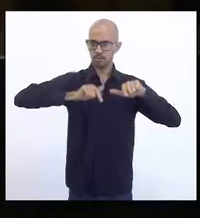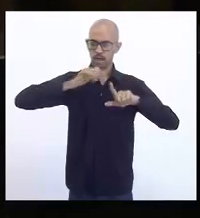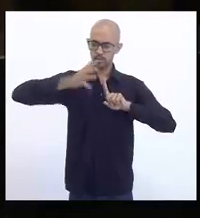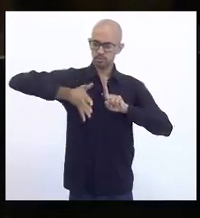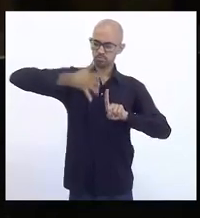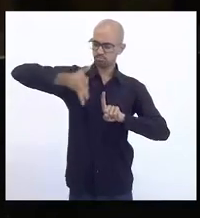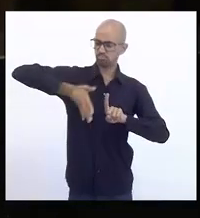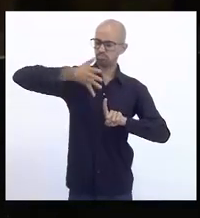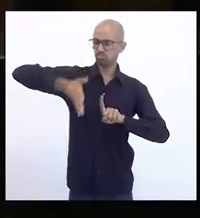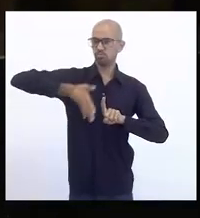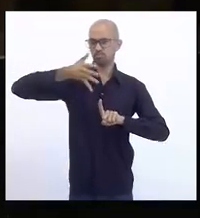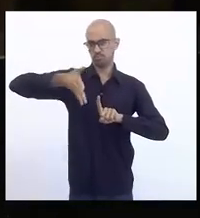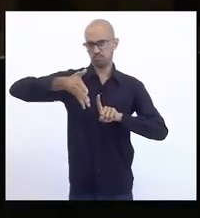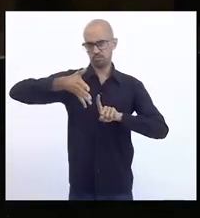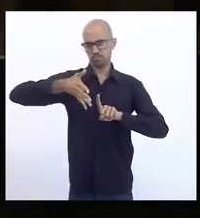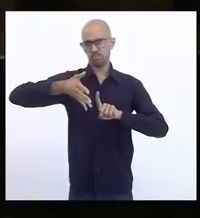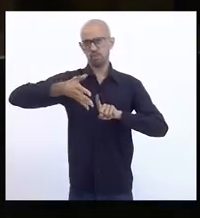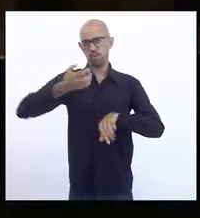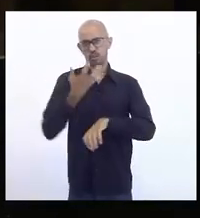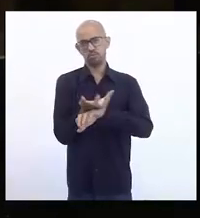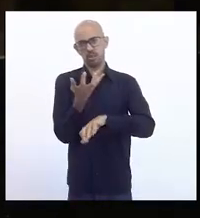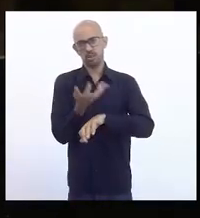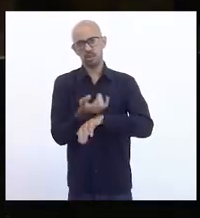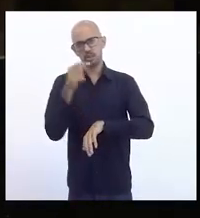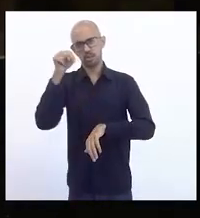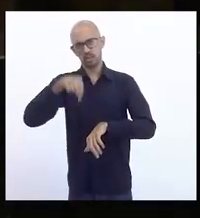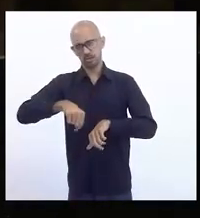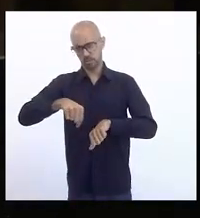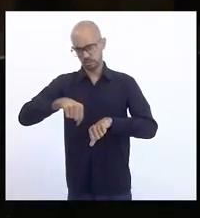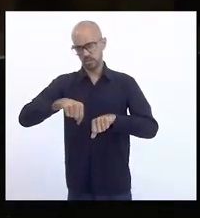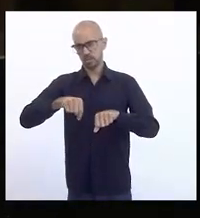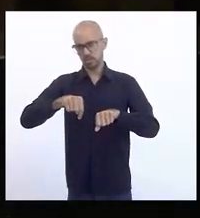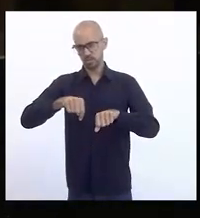discutido as matérias aqui nesta tribuna.